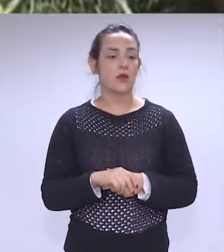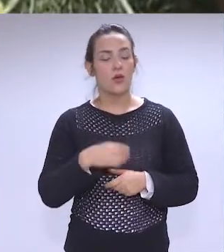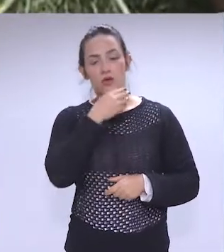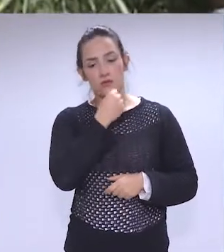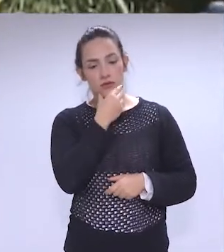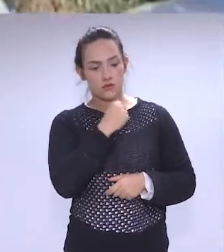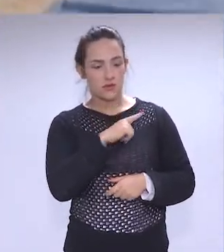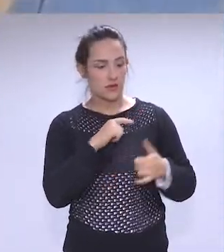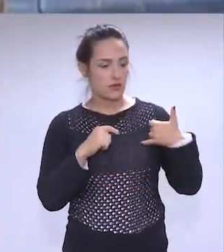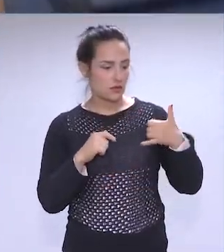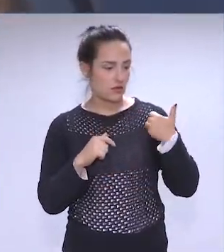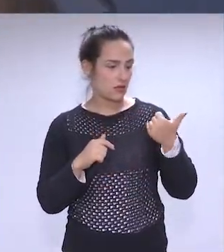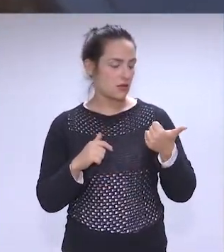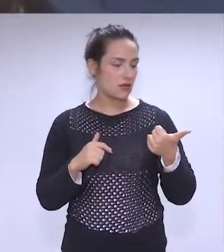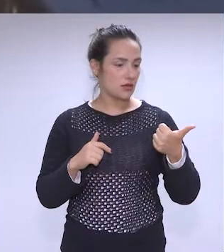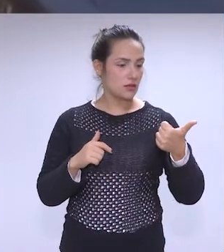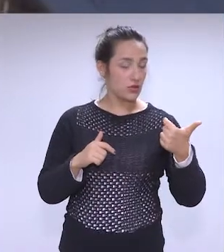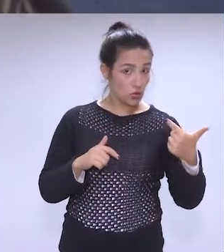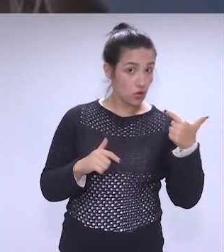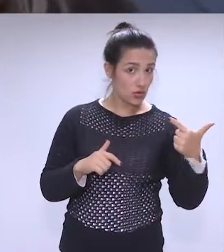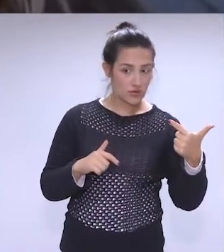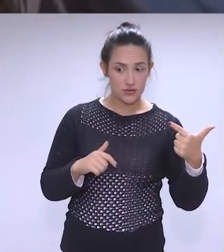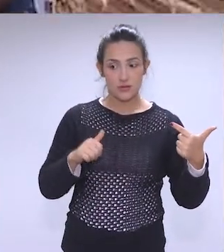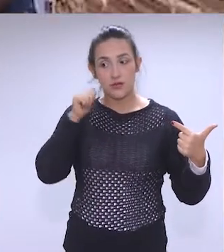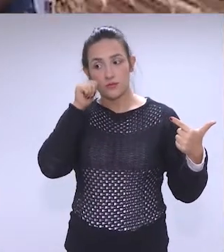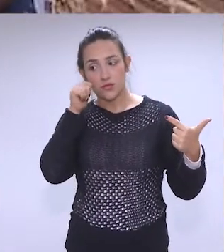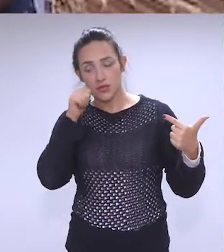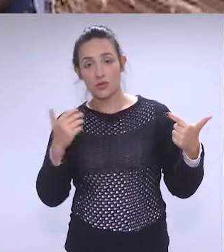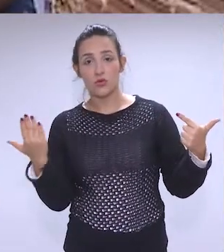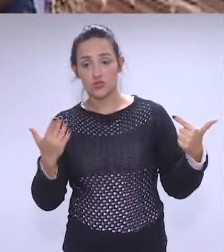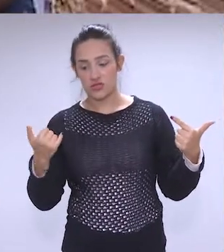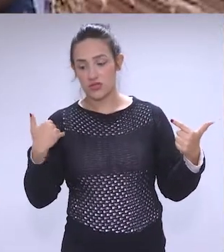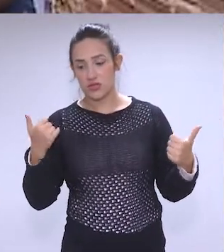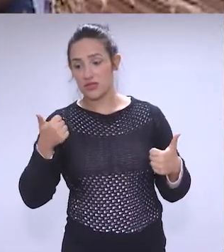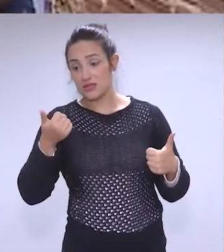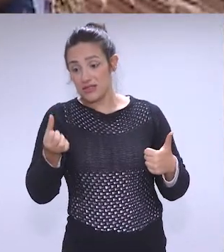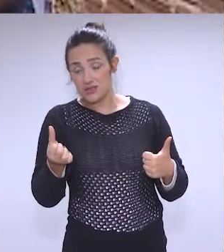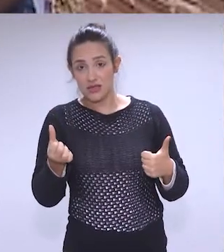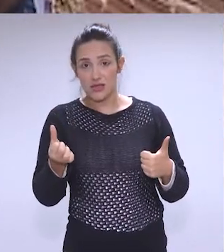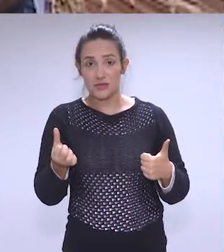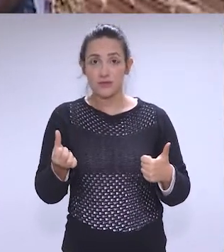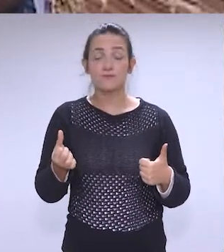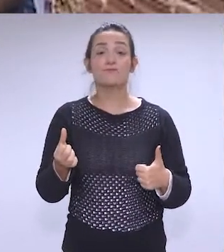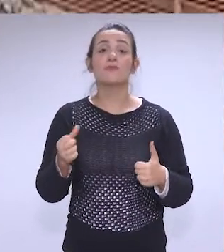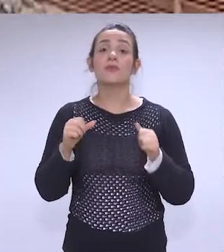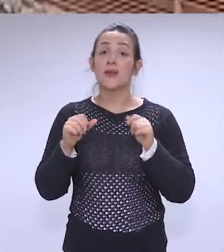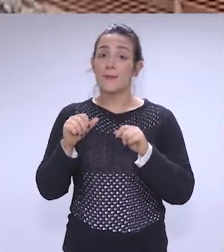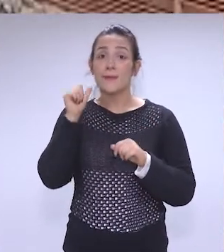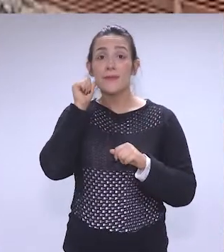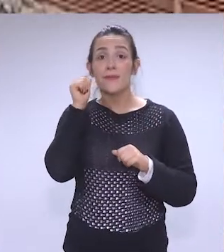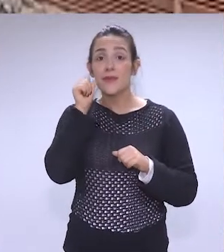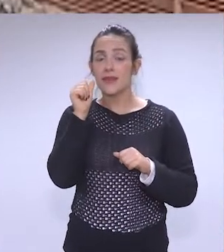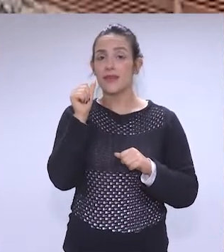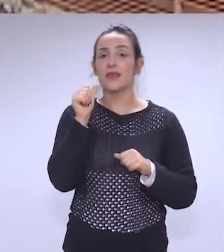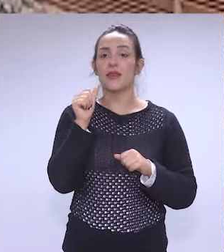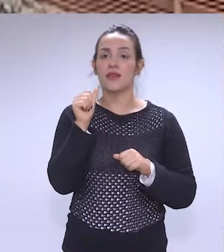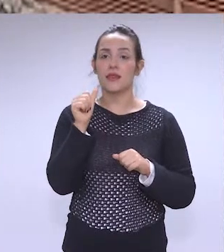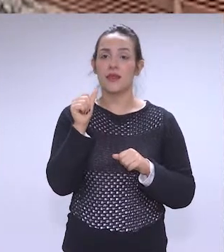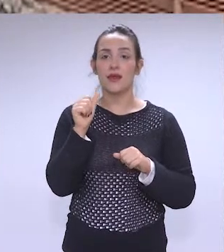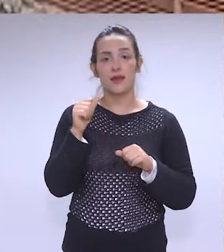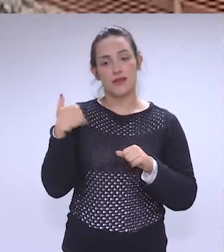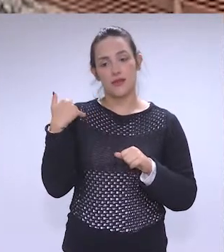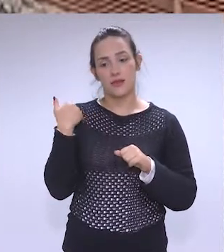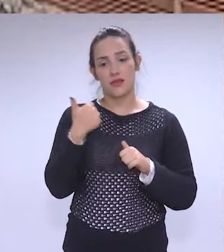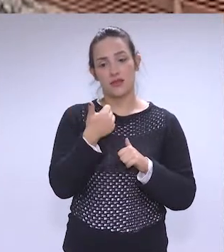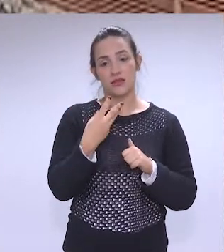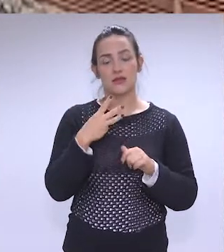fazer 2 aninhos. Saber da gravidez aos 13 foi um choque não só para a menina, mas para a mãe dela. Ela desconfiava, falou, vamos no